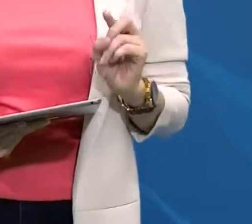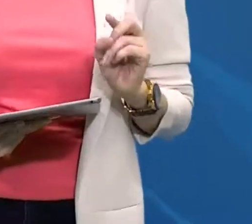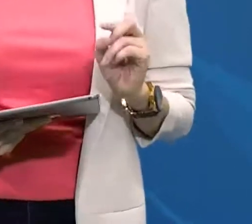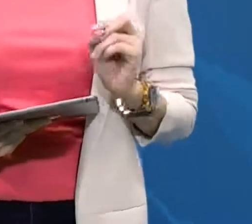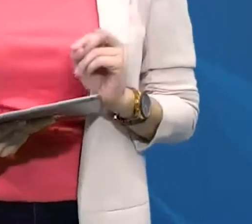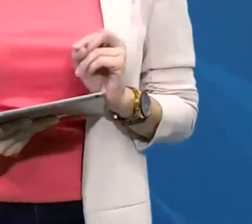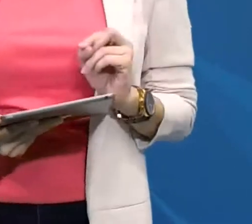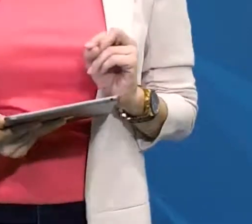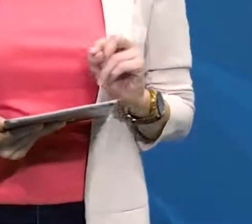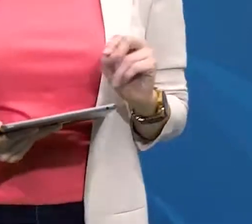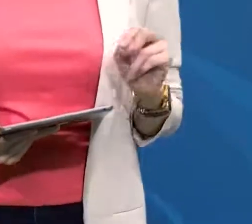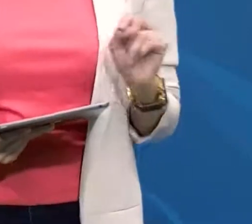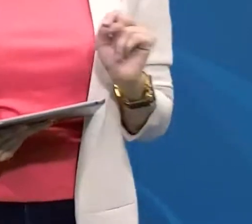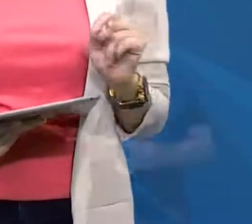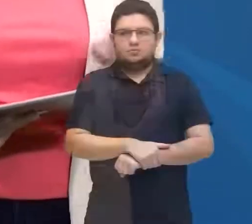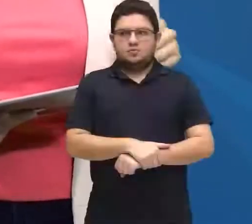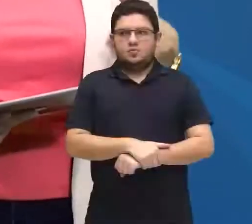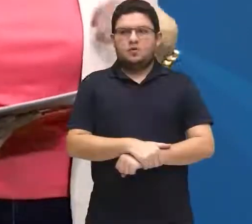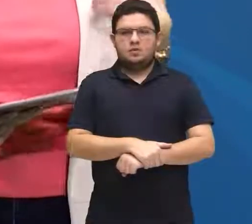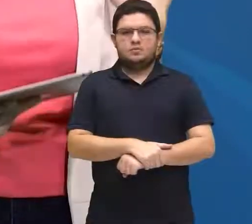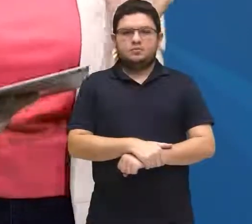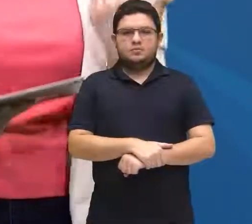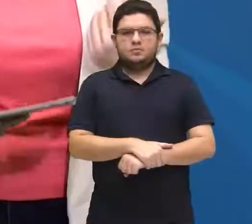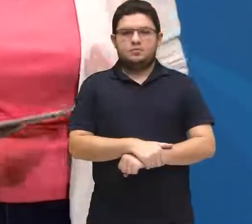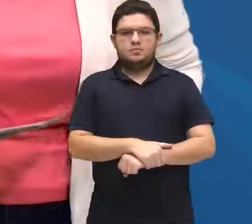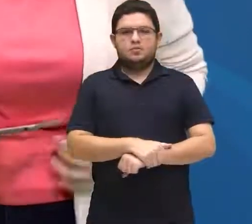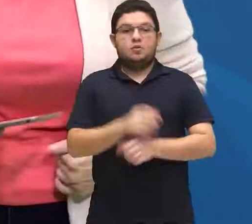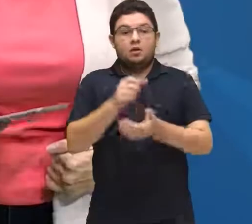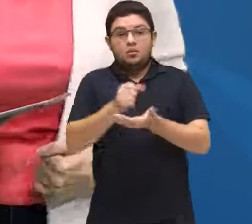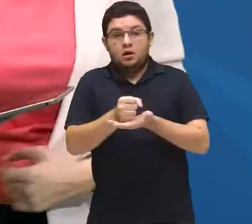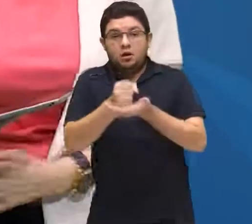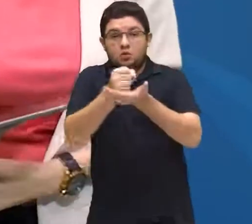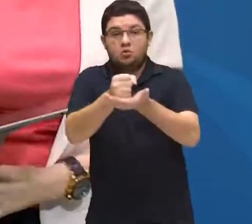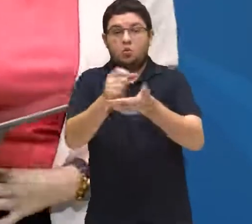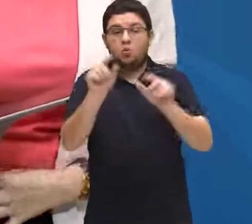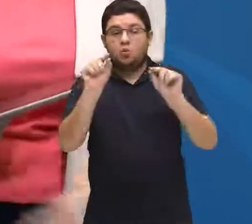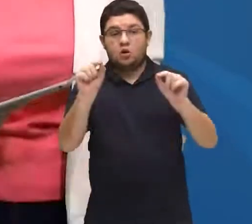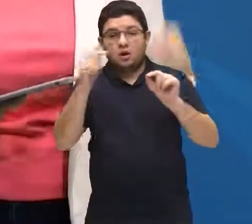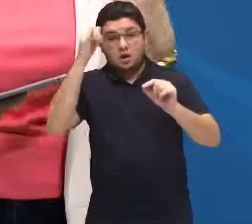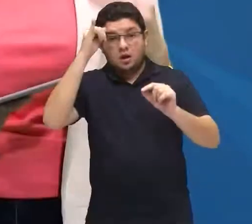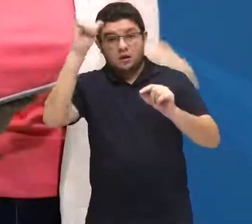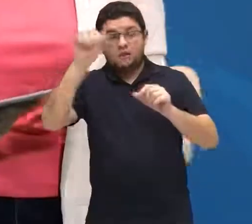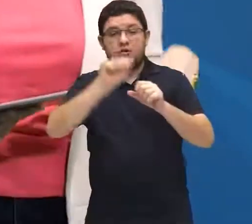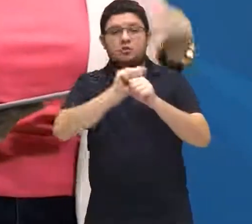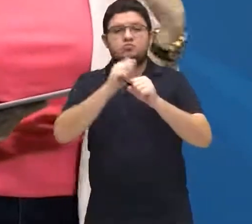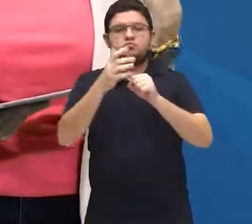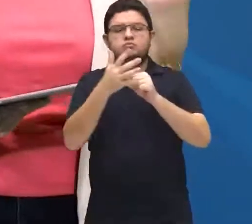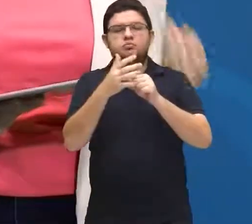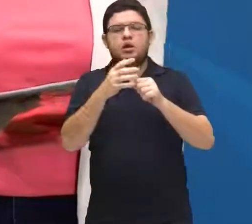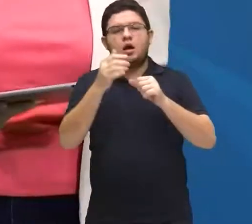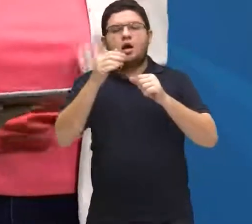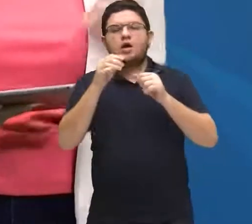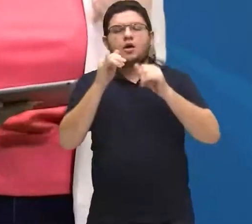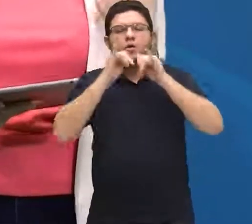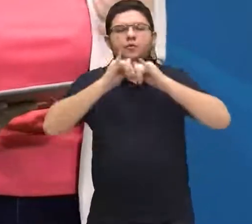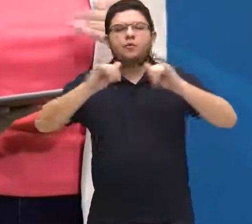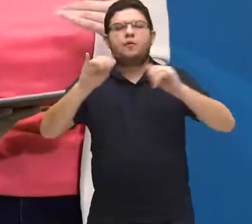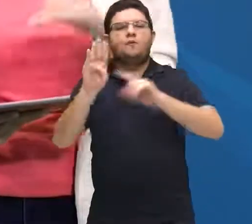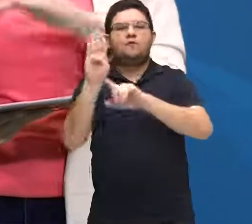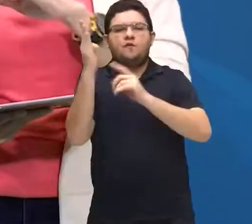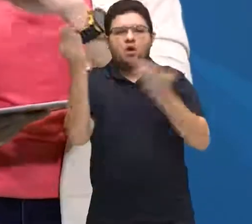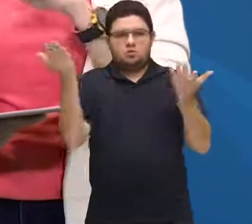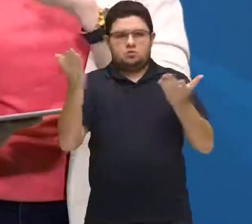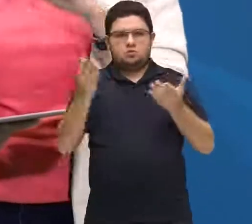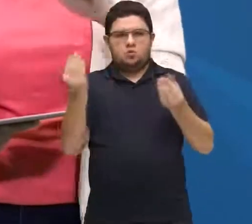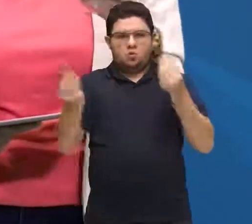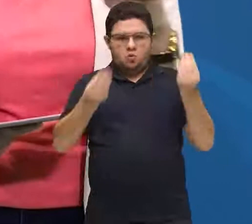segundo, denunciando. Se você está vendo uma notícia sabidamente que é fake news, que você checou, que você